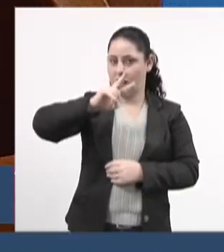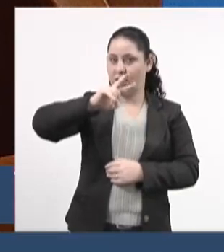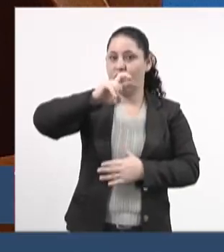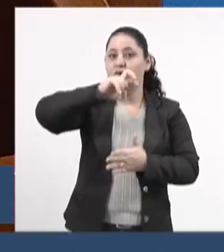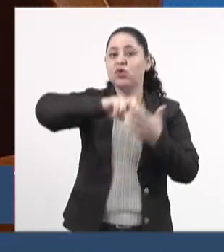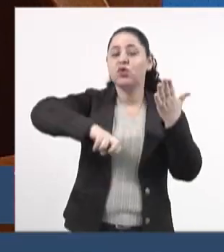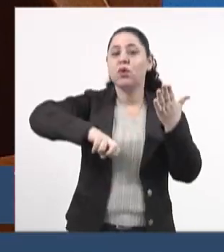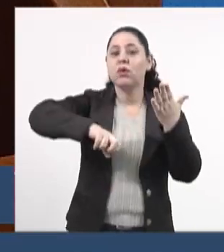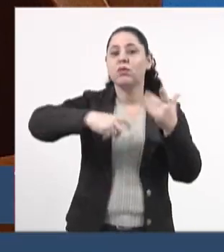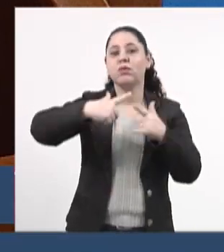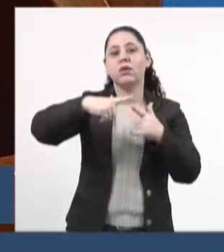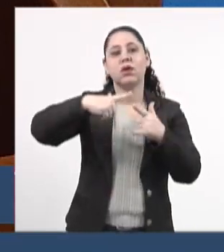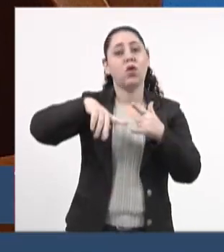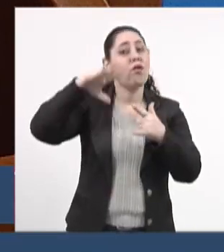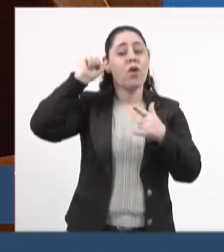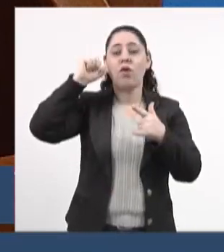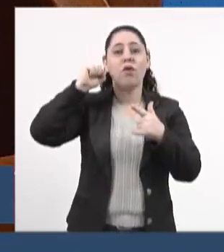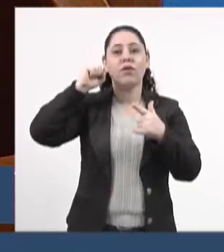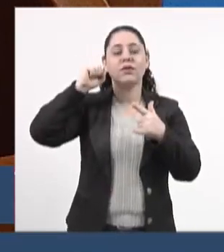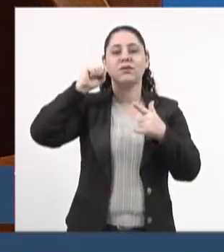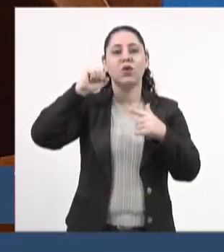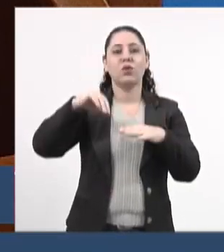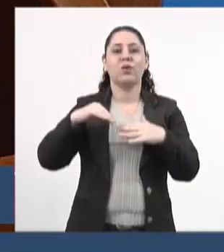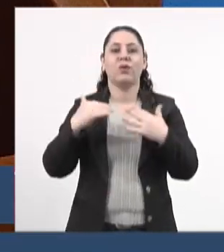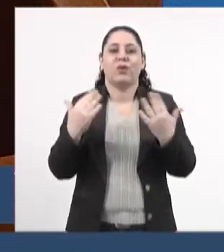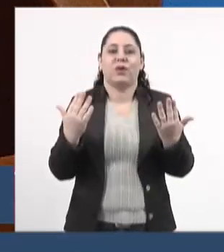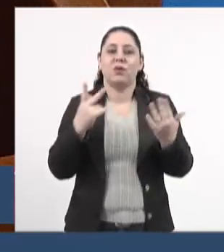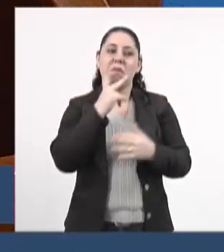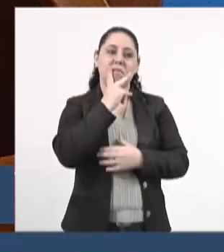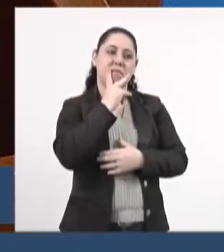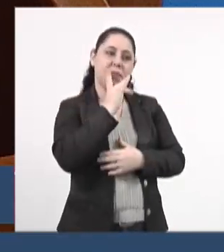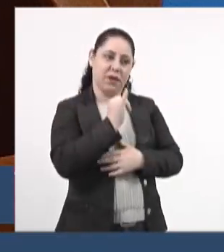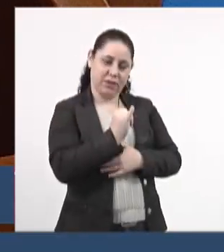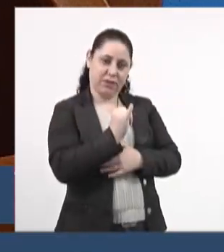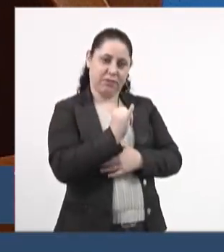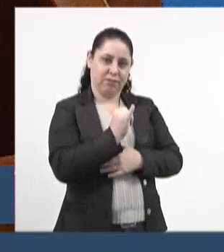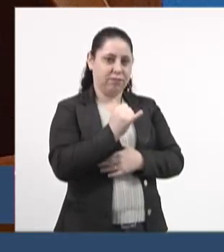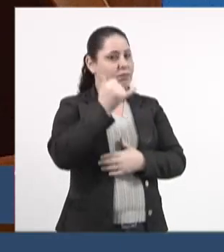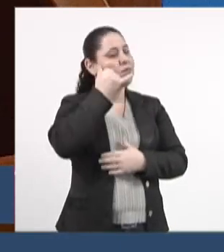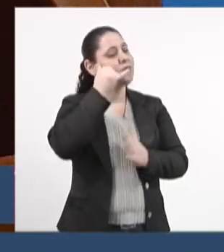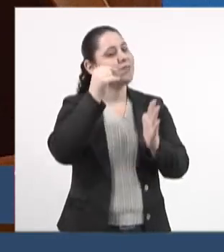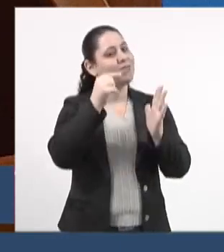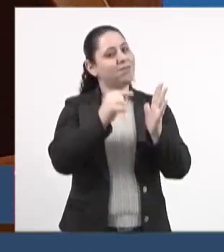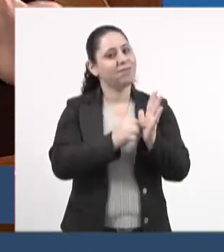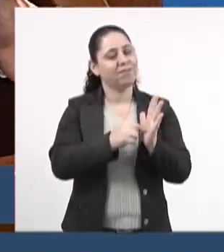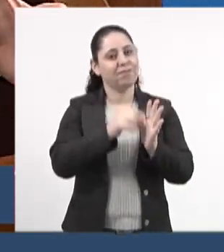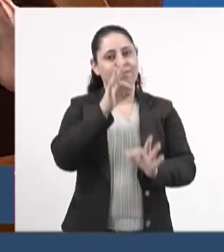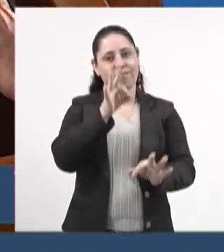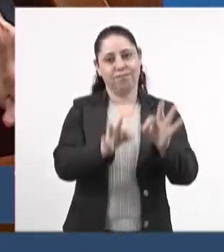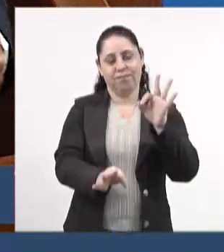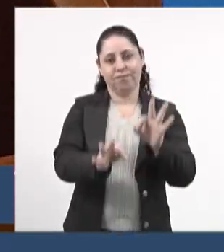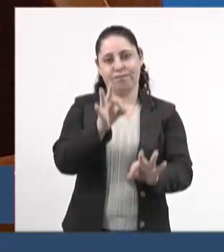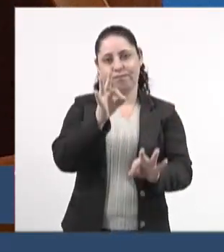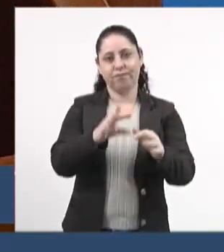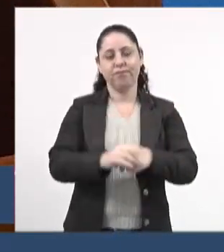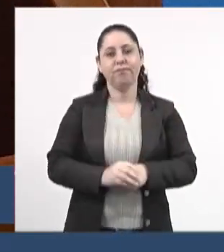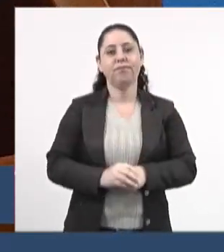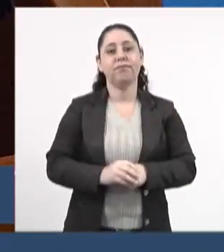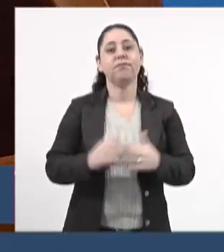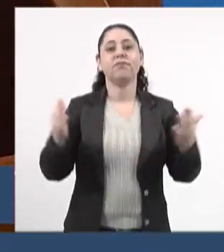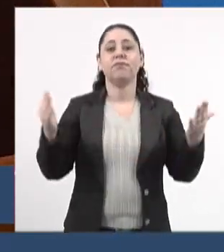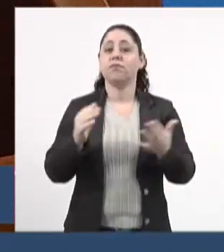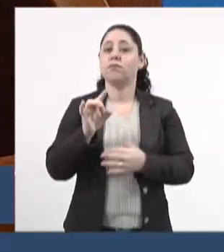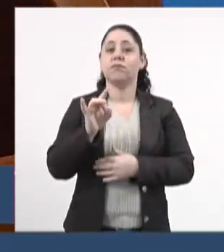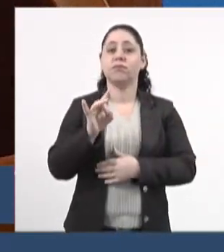injustiçado e não foi ouvido quando o pai o denunciou, né, na justiça, e ele